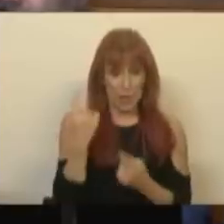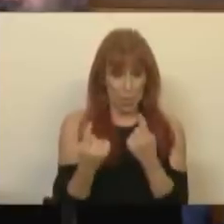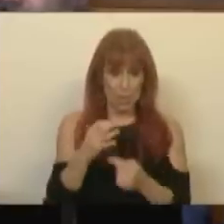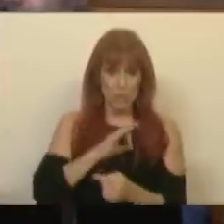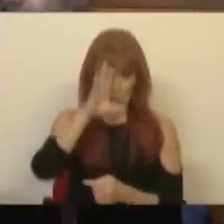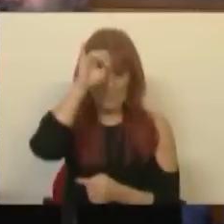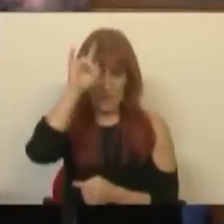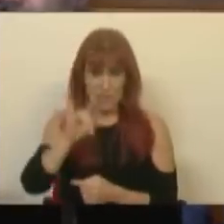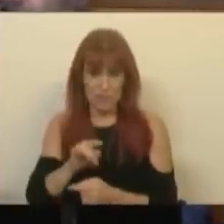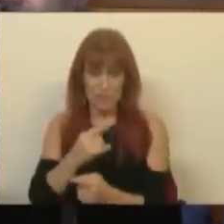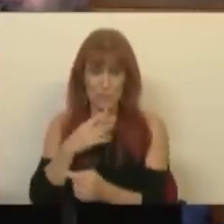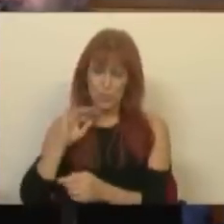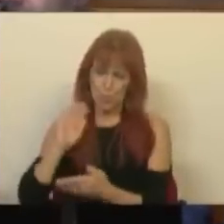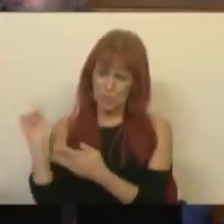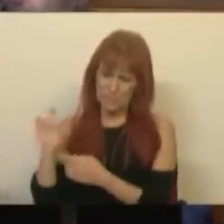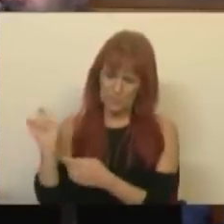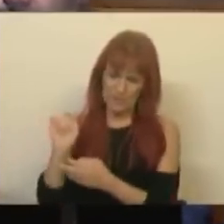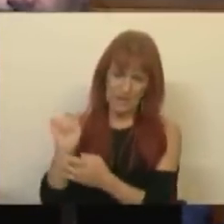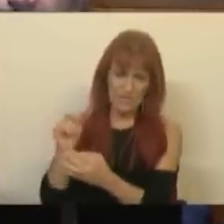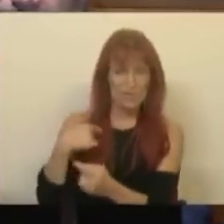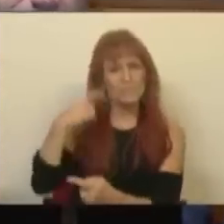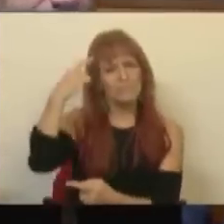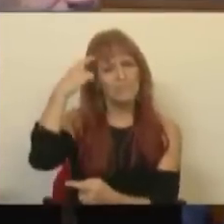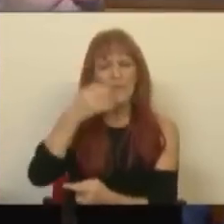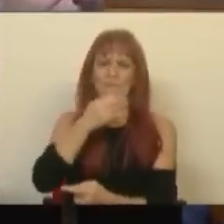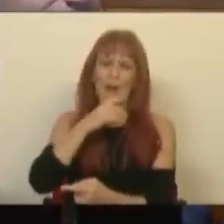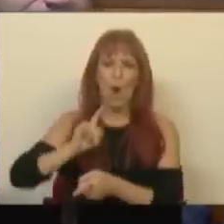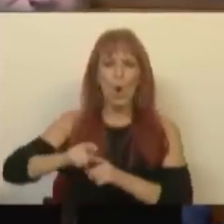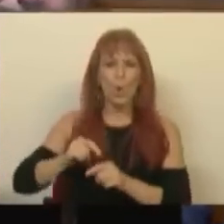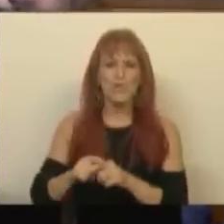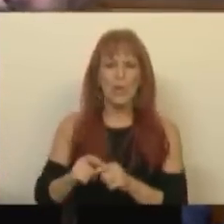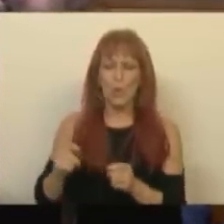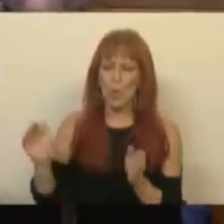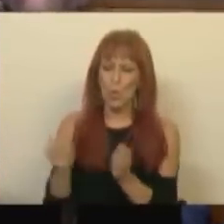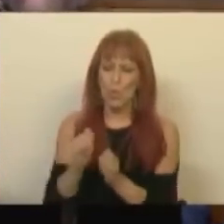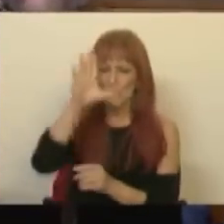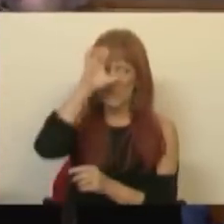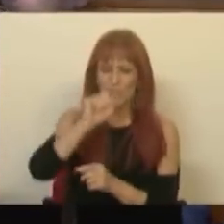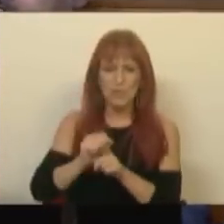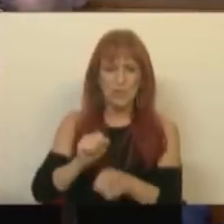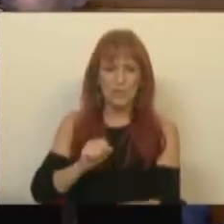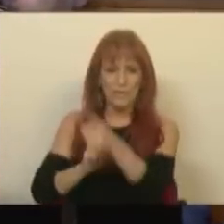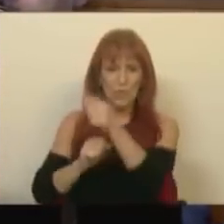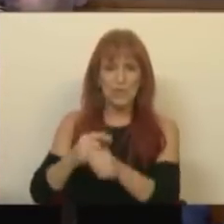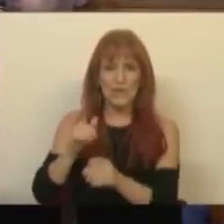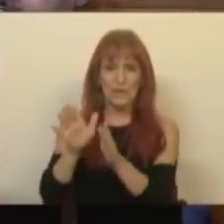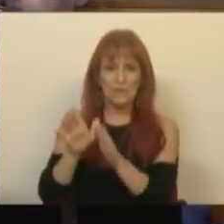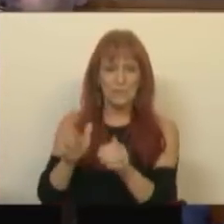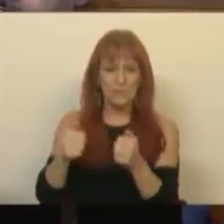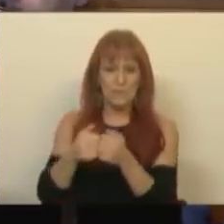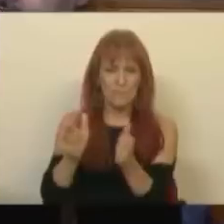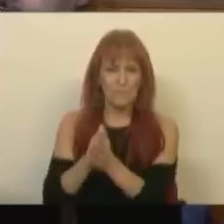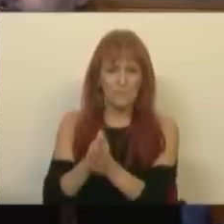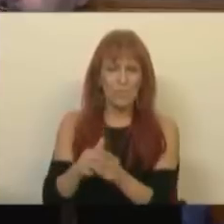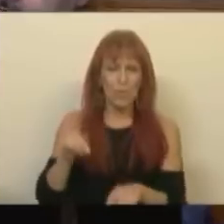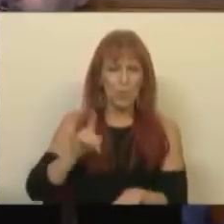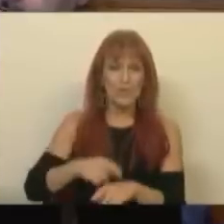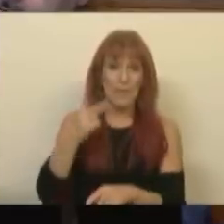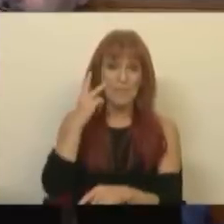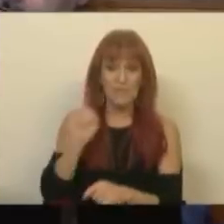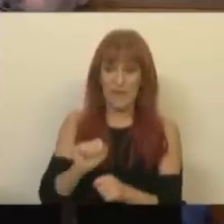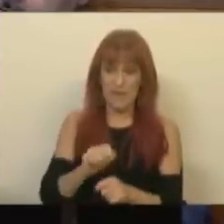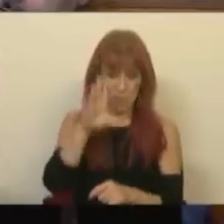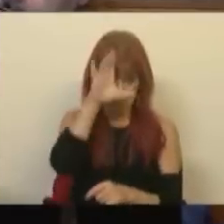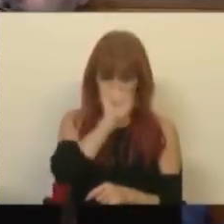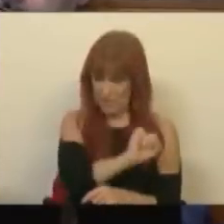que o senhor permite nos últimos meses resolveu falar daquele curto governo no Reino Unido o tempo de vida